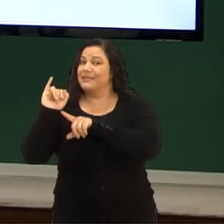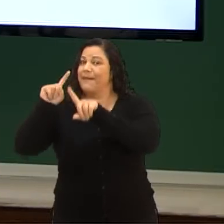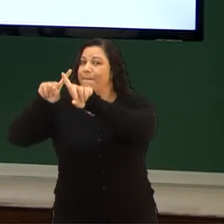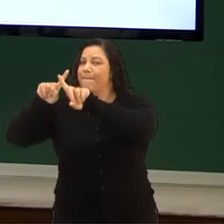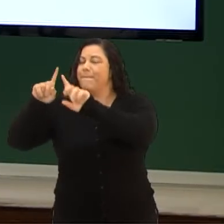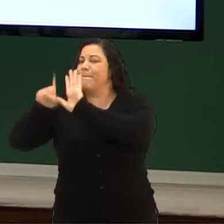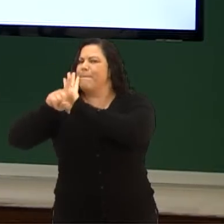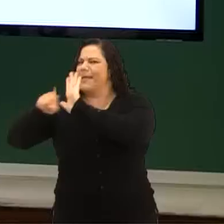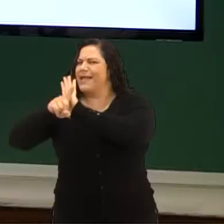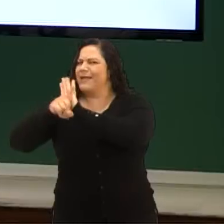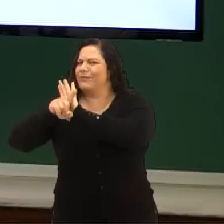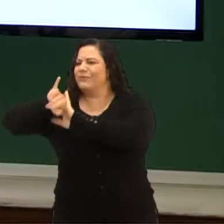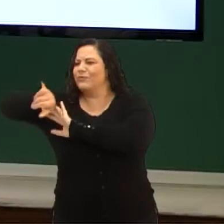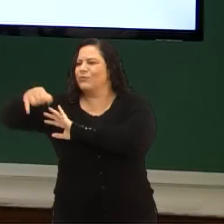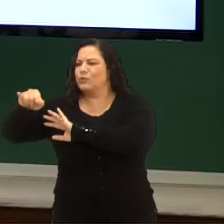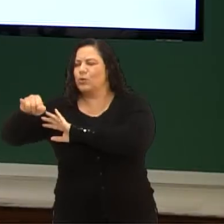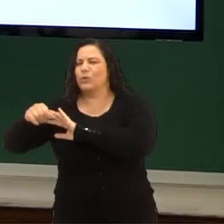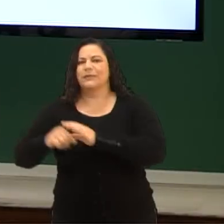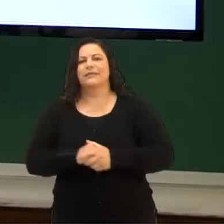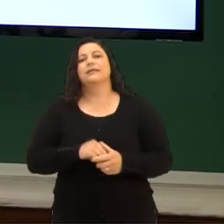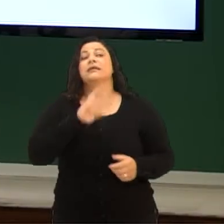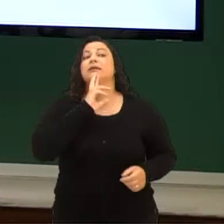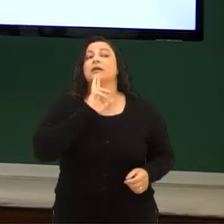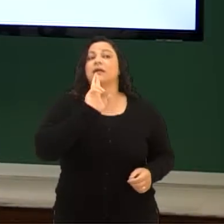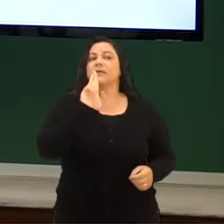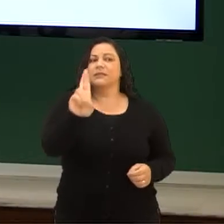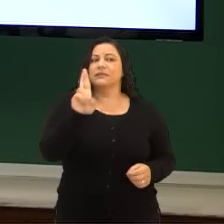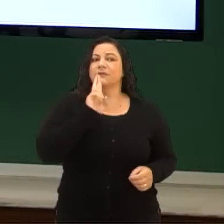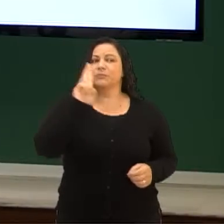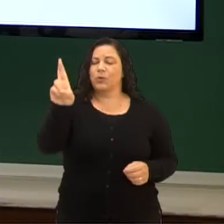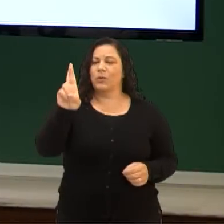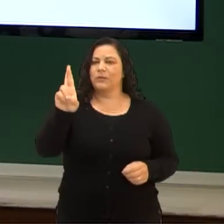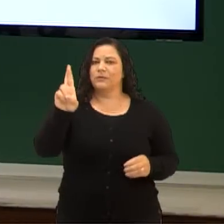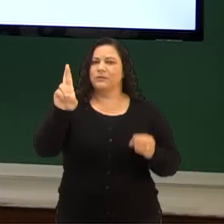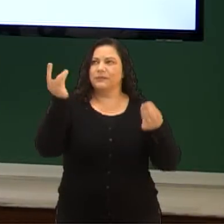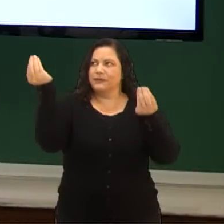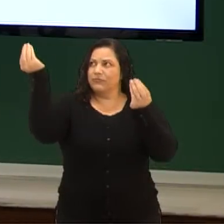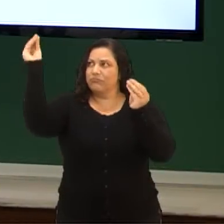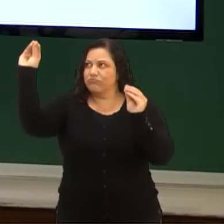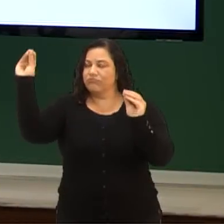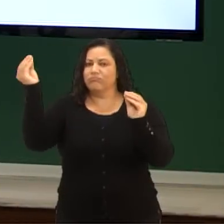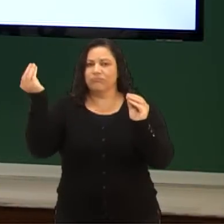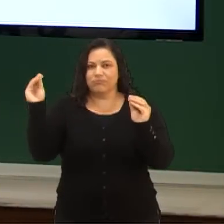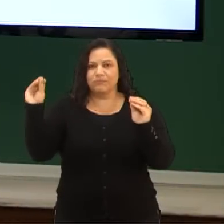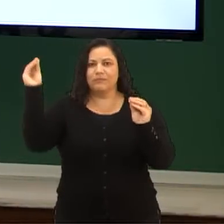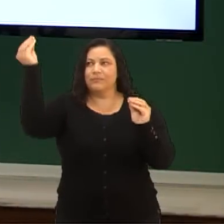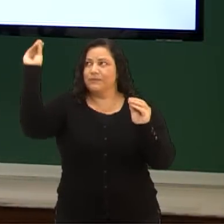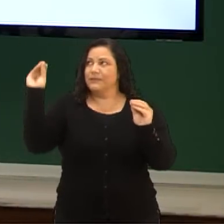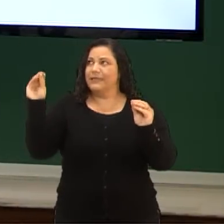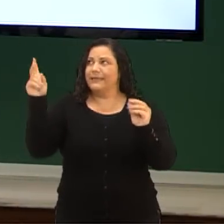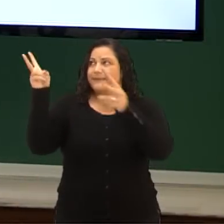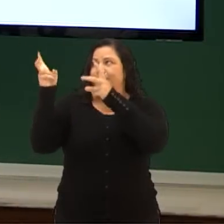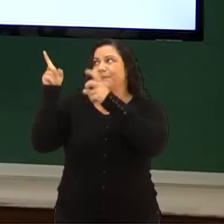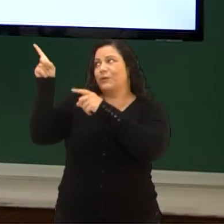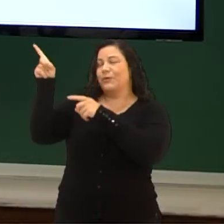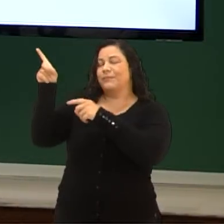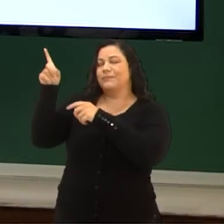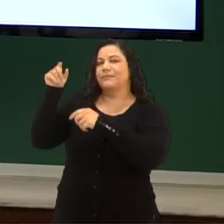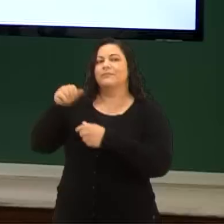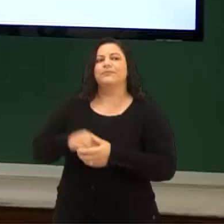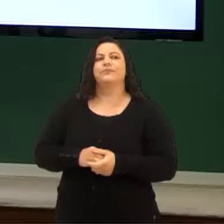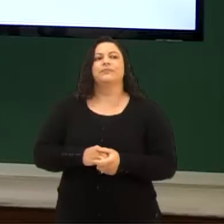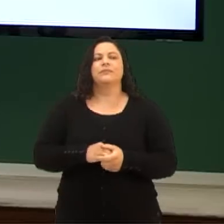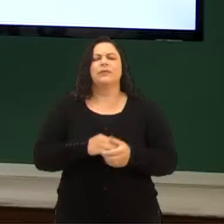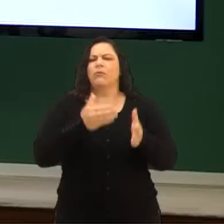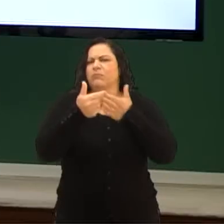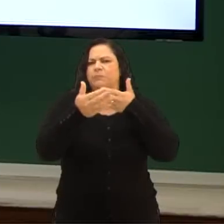3 vezes 1 menos 1. O resultado é o elemento da matriz. Por exemplo, vou pegar outro, tá? Fazer